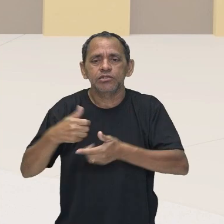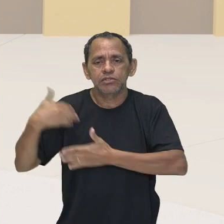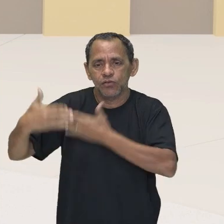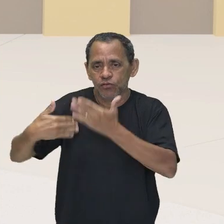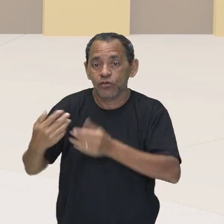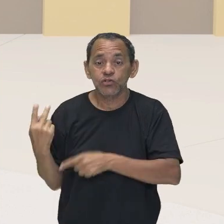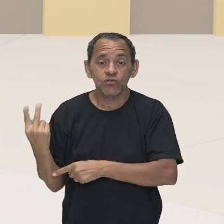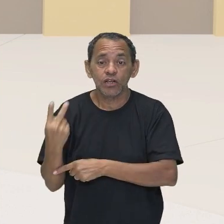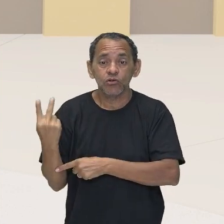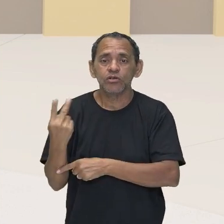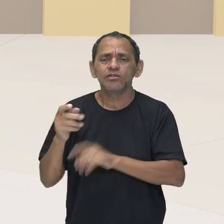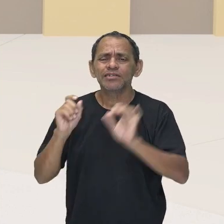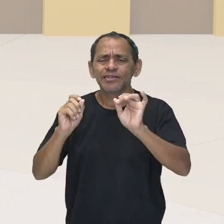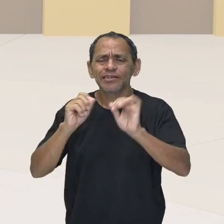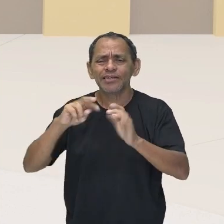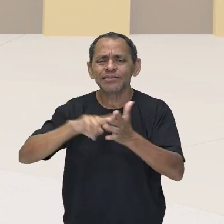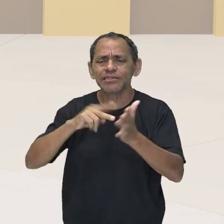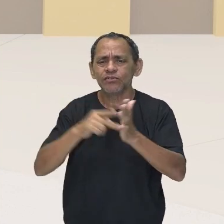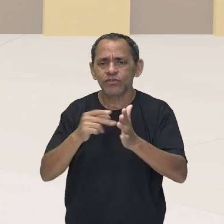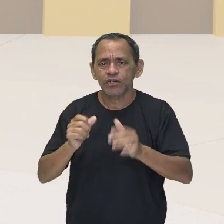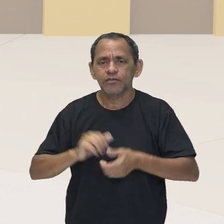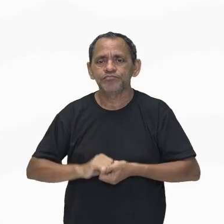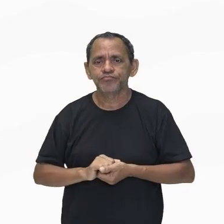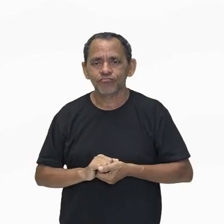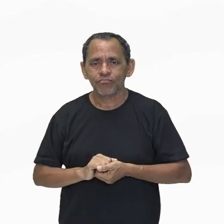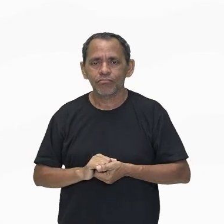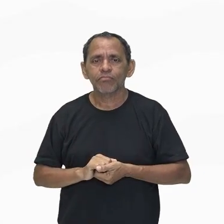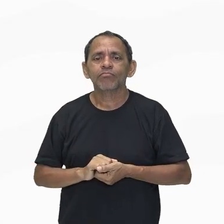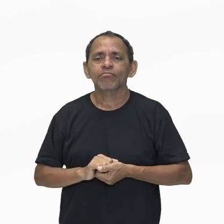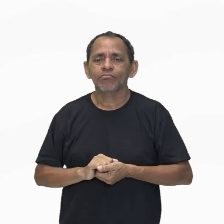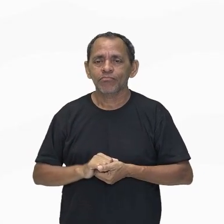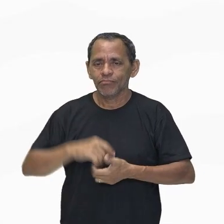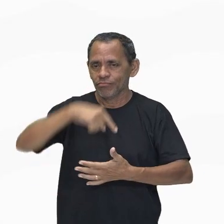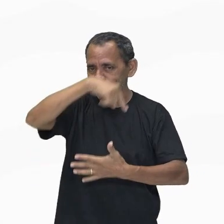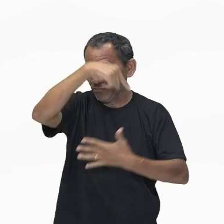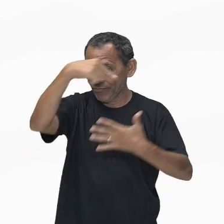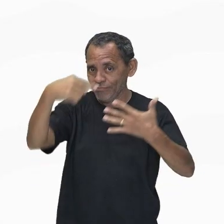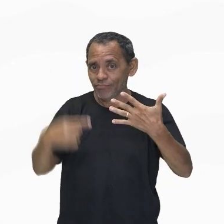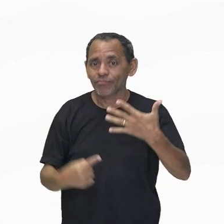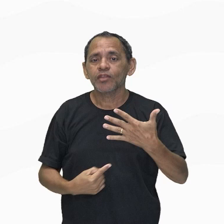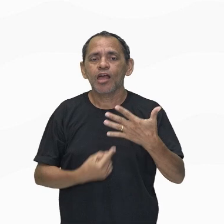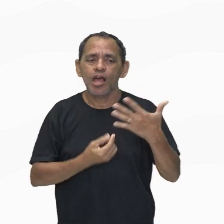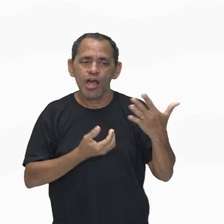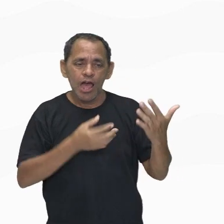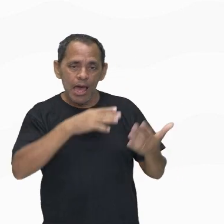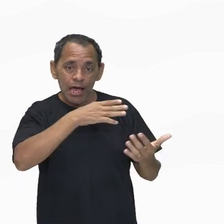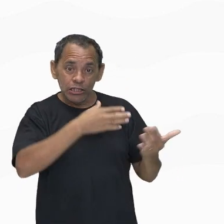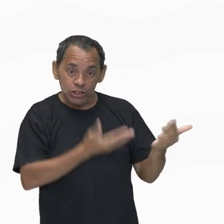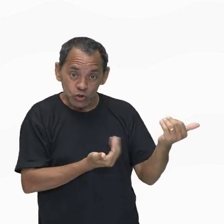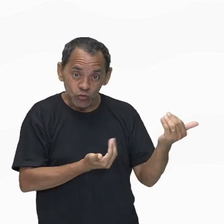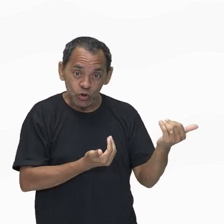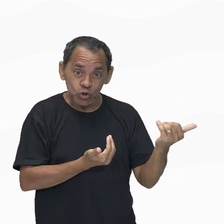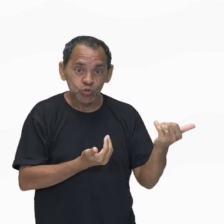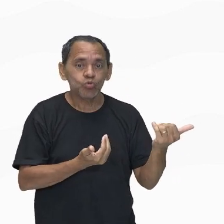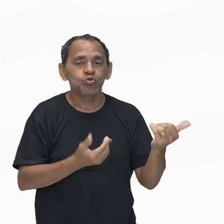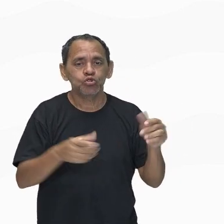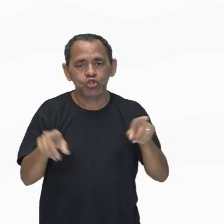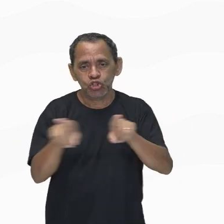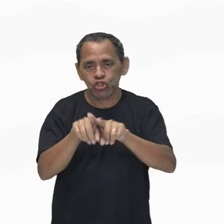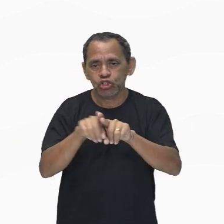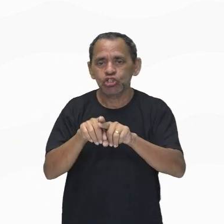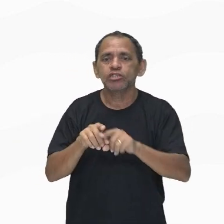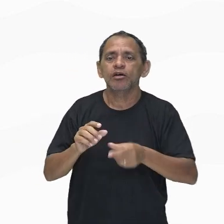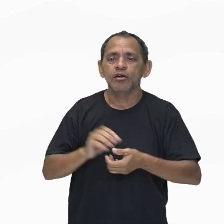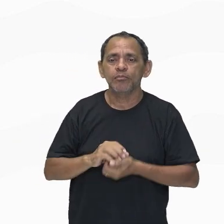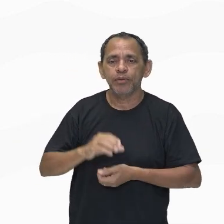valores. E o que seriam esses valores? Então, os valores na juventude e o caráter social. Então,